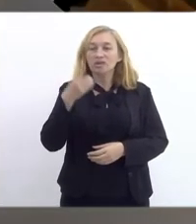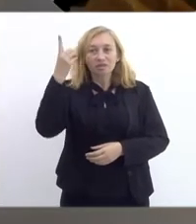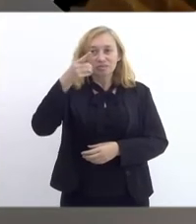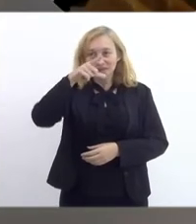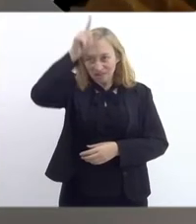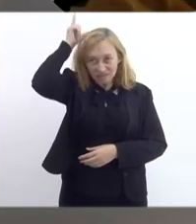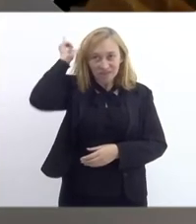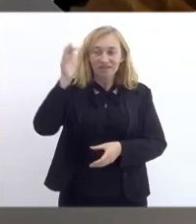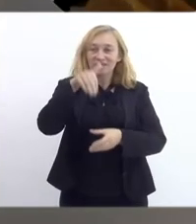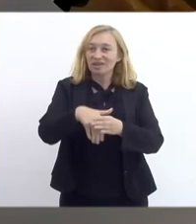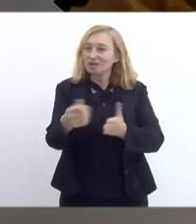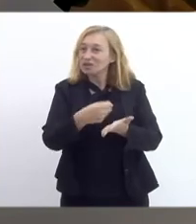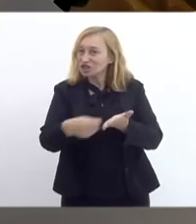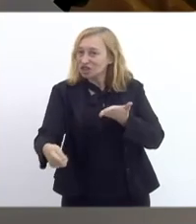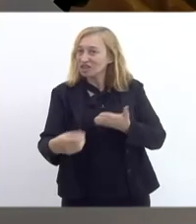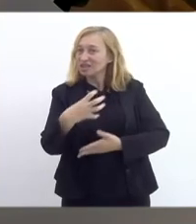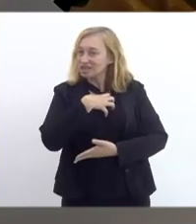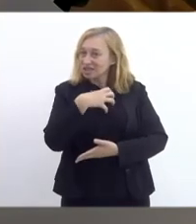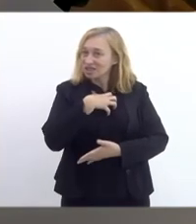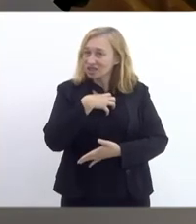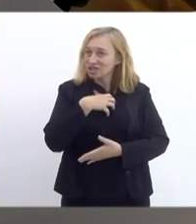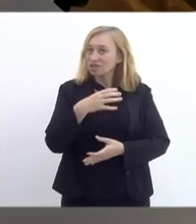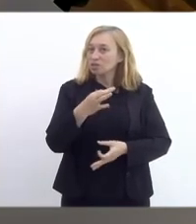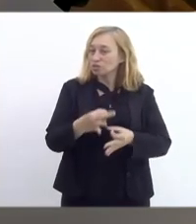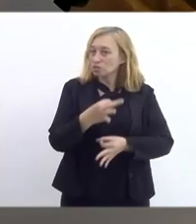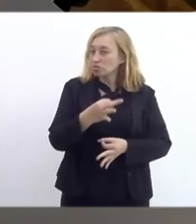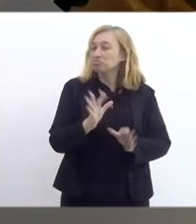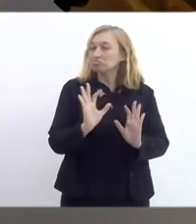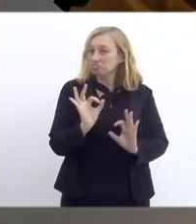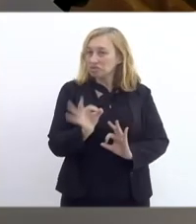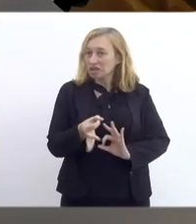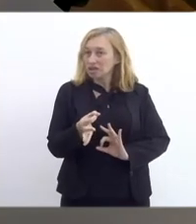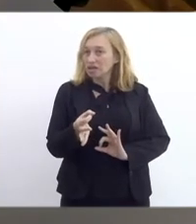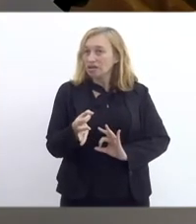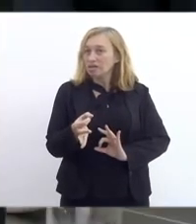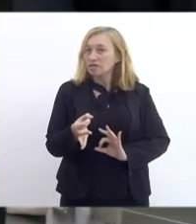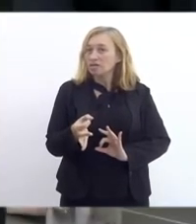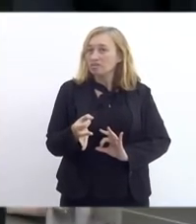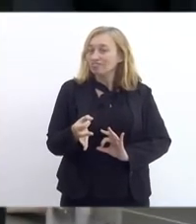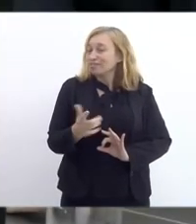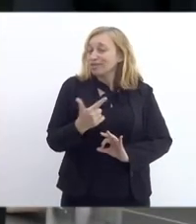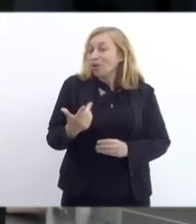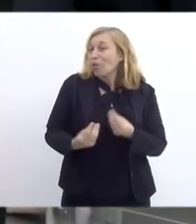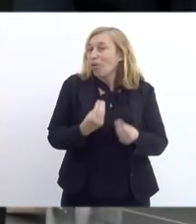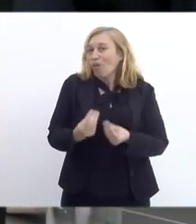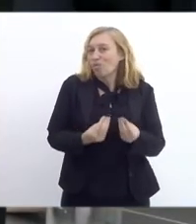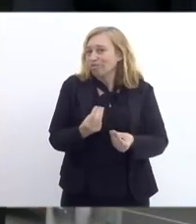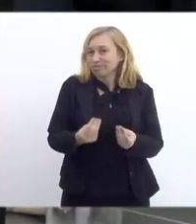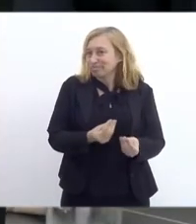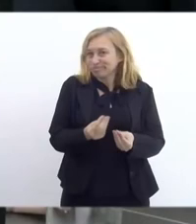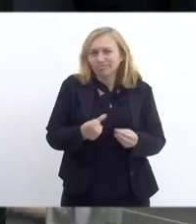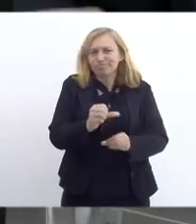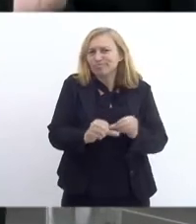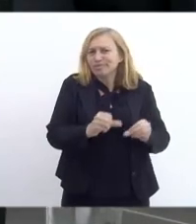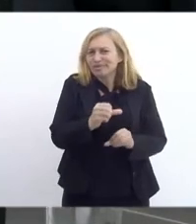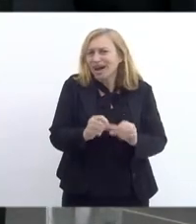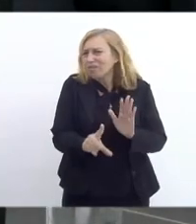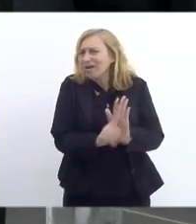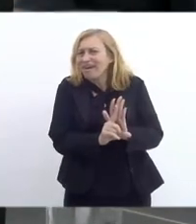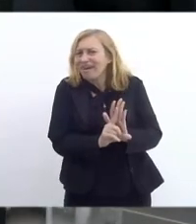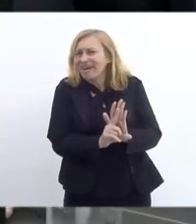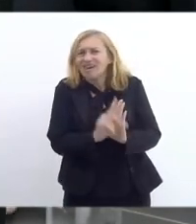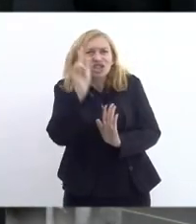um voto escrito nesse sentido e cria aqui uma jurisprudência, ponto. Perfeito. No mérito não tem consistência mudar uma lei